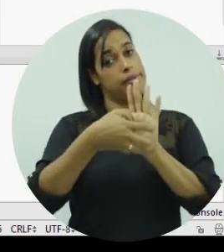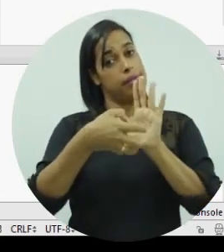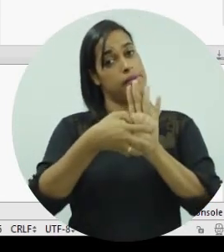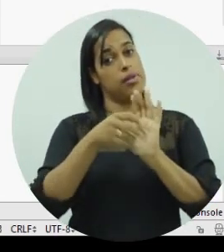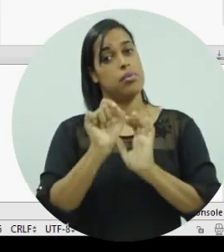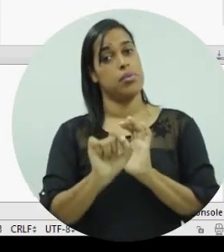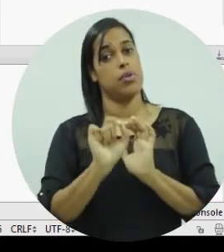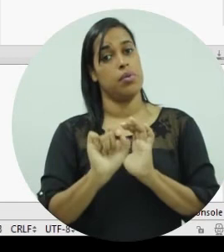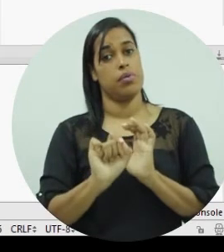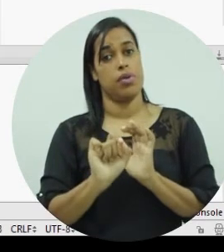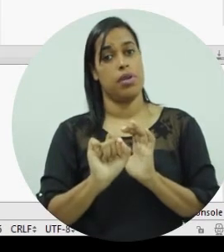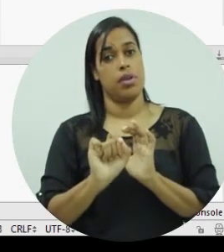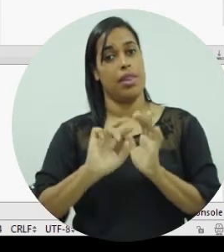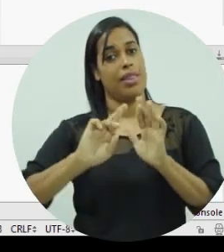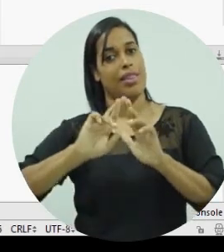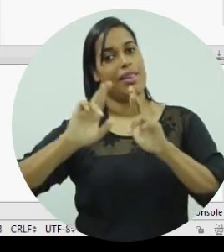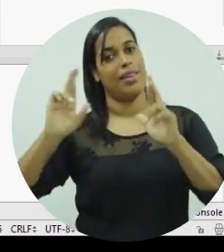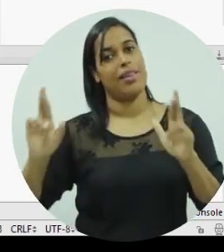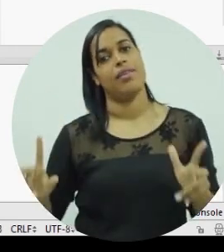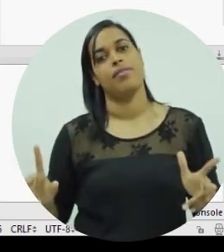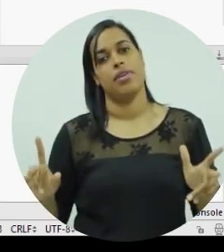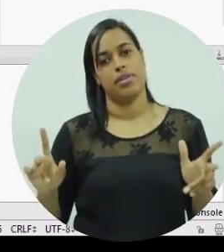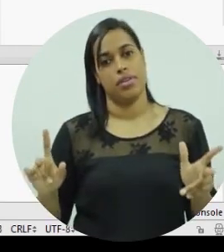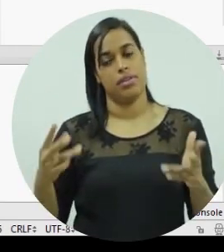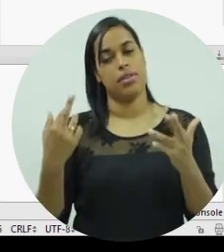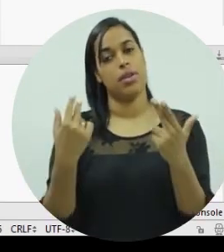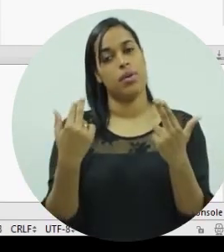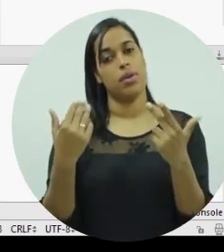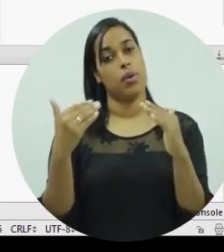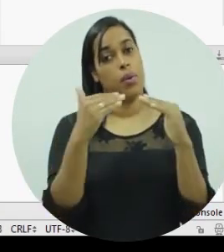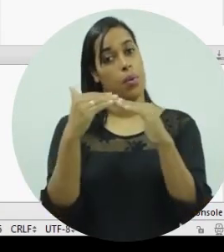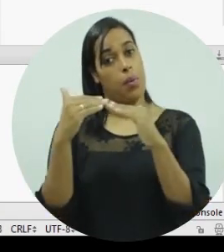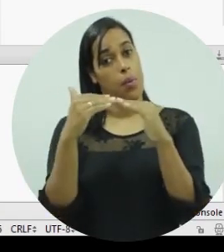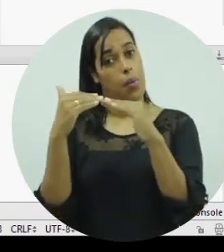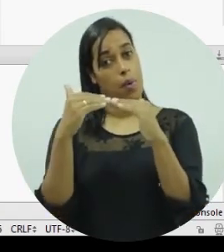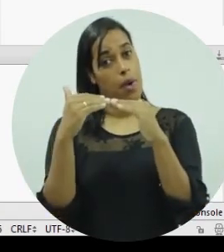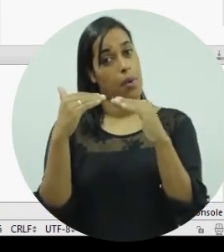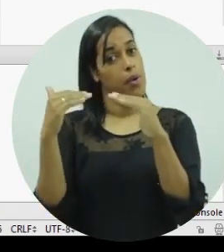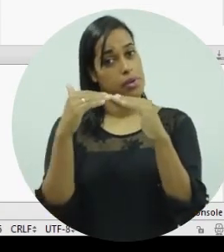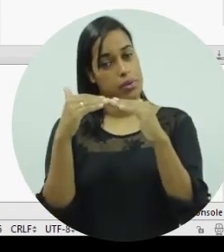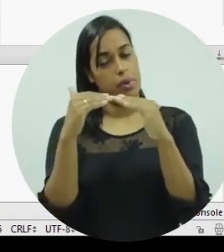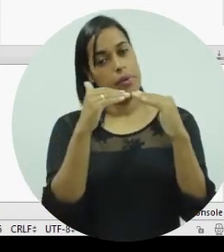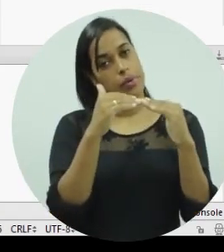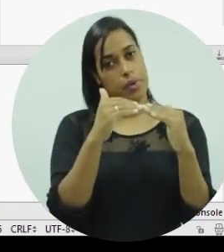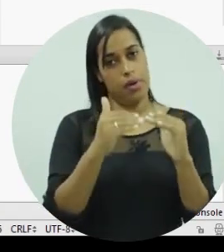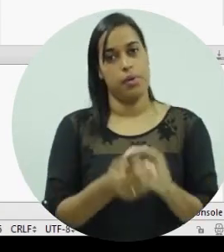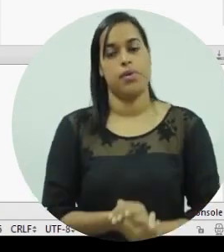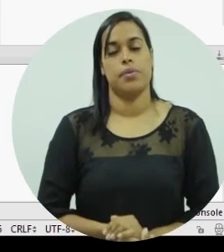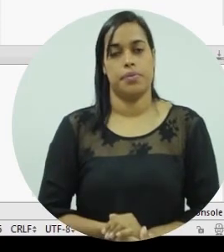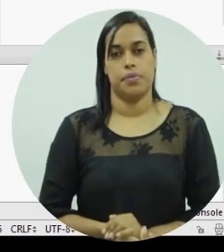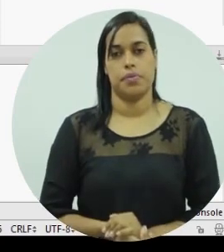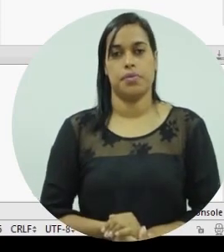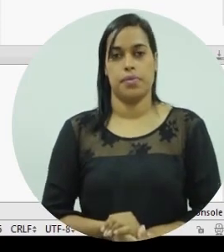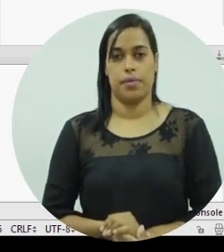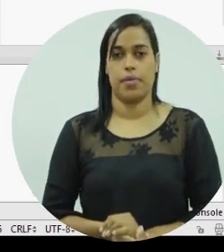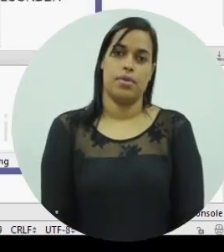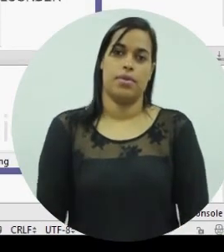de diferente. E o igual é igual, igual.